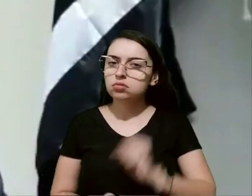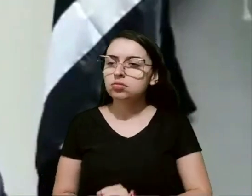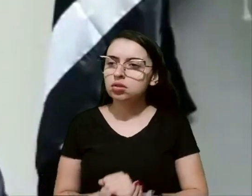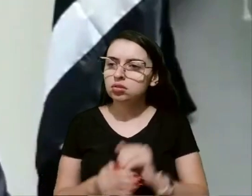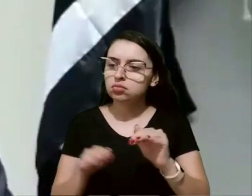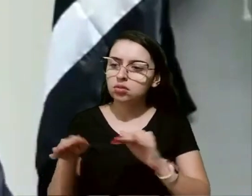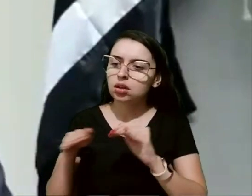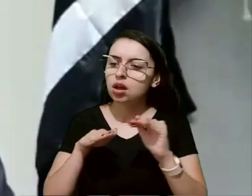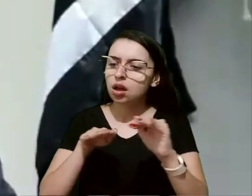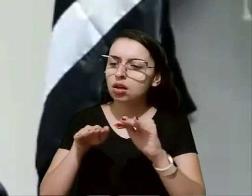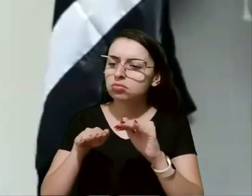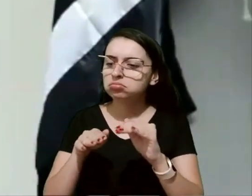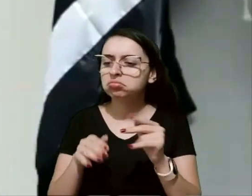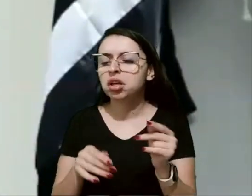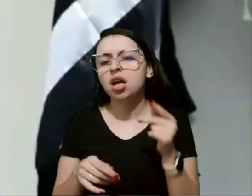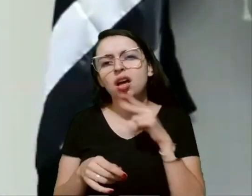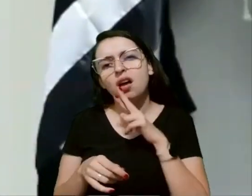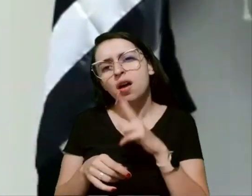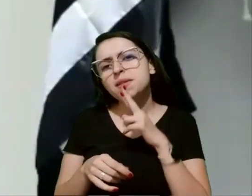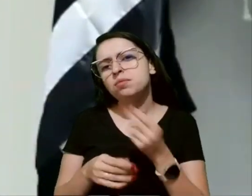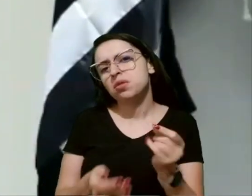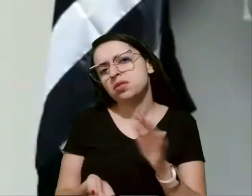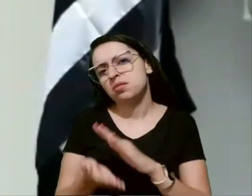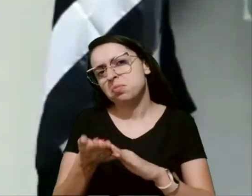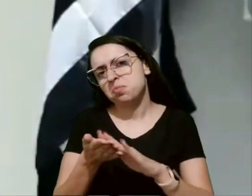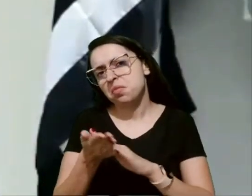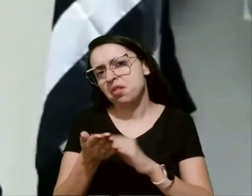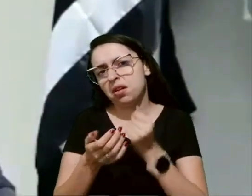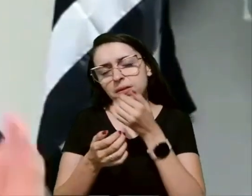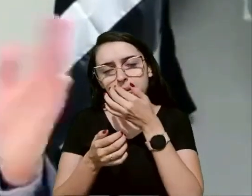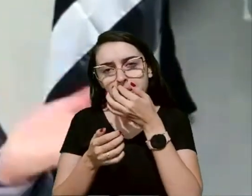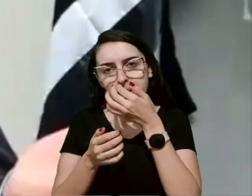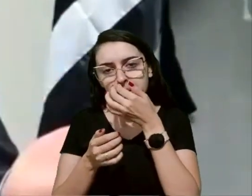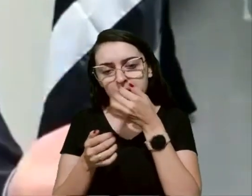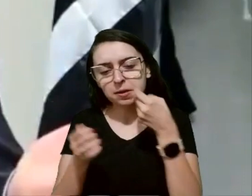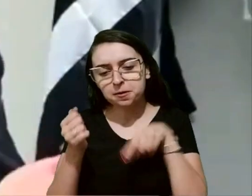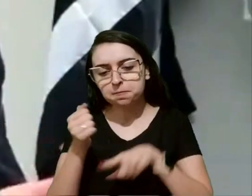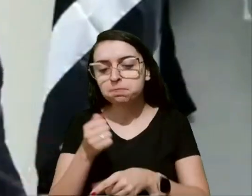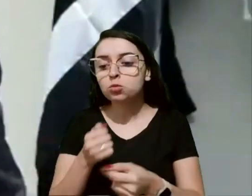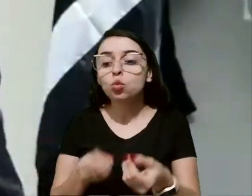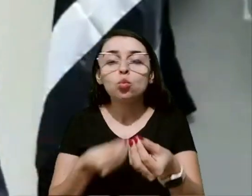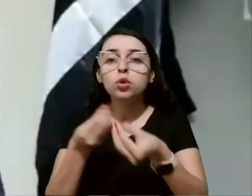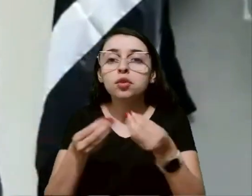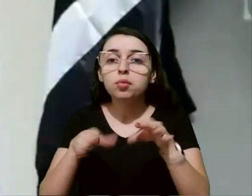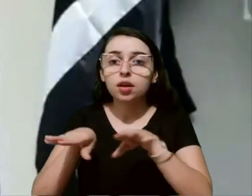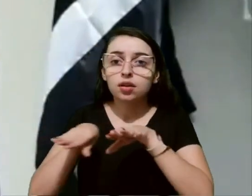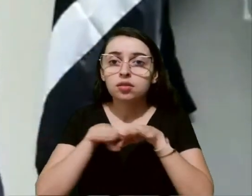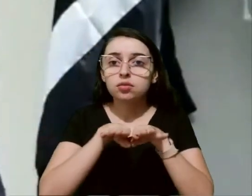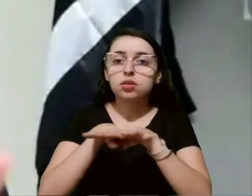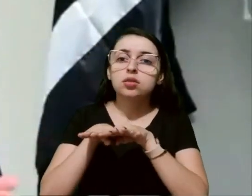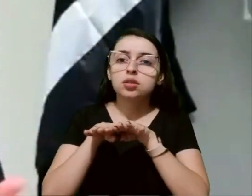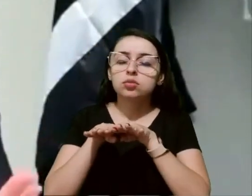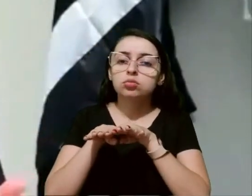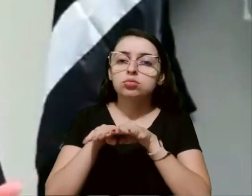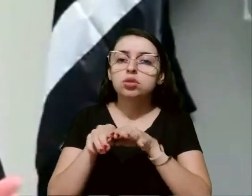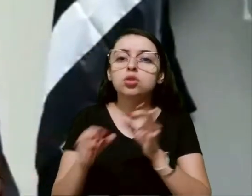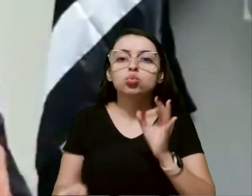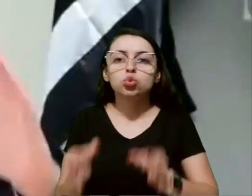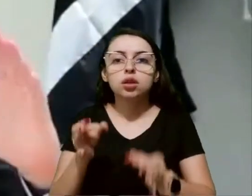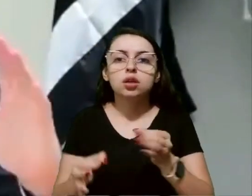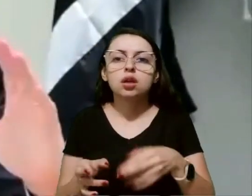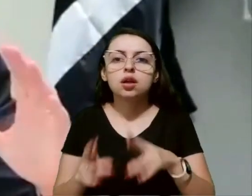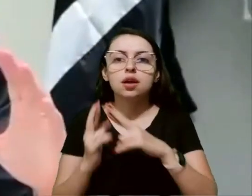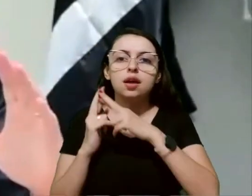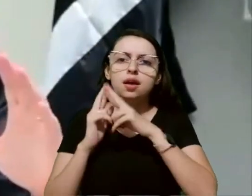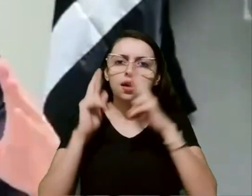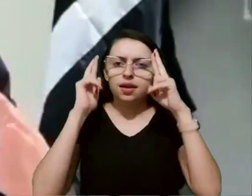de procedência, ela me dizia muito pouca coisa, né, que, no fundo, o que diz o equilíbrio de Price-Klein? Que se você tiver um tribunal que